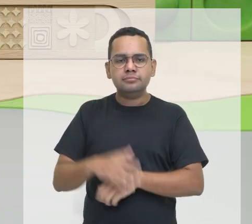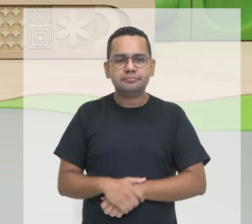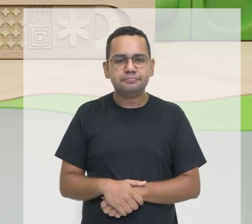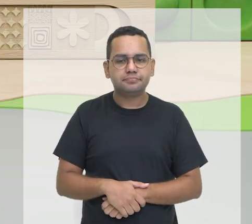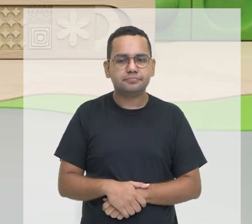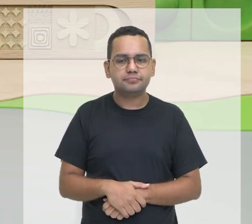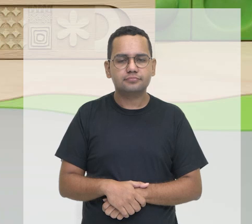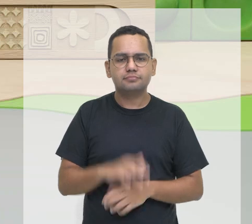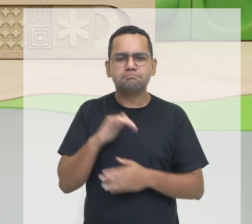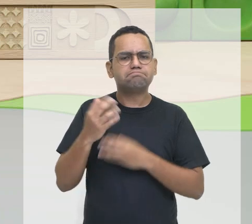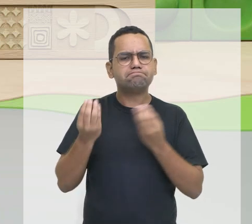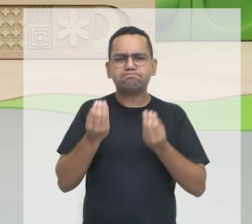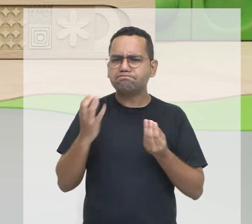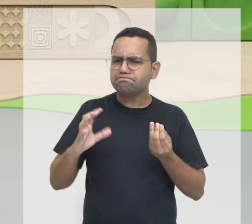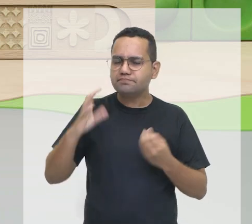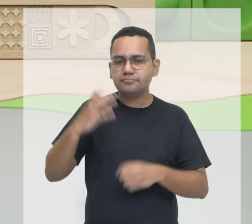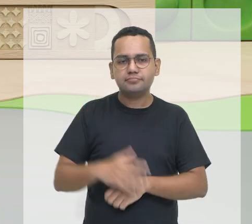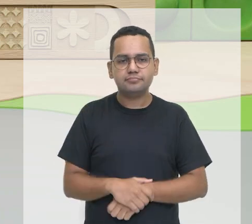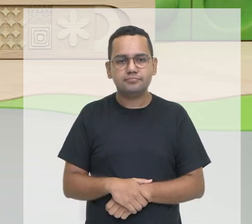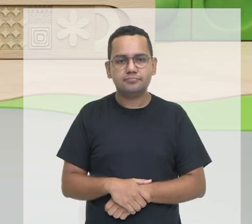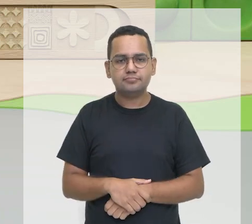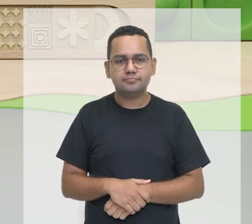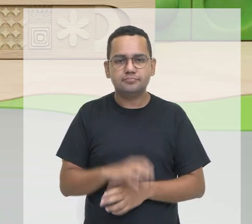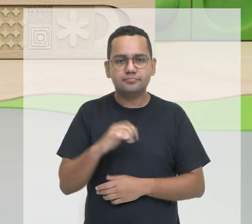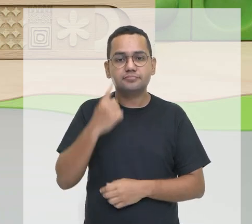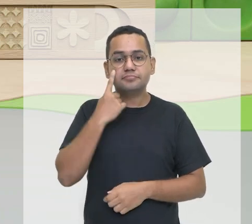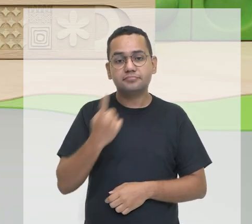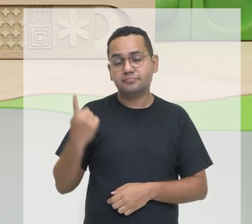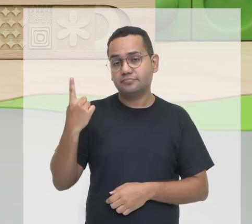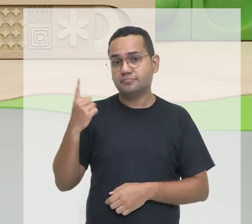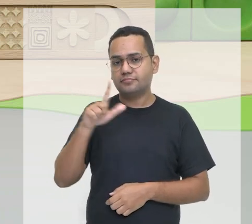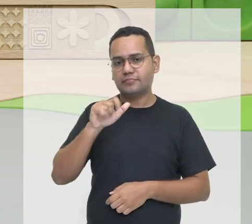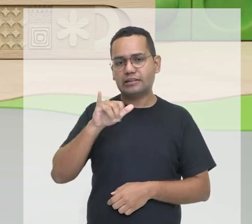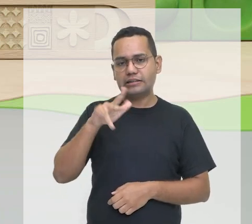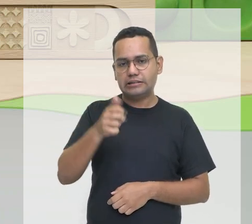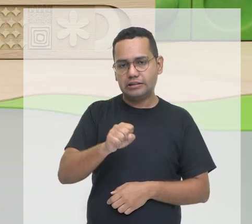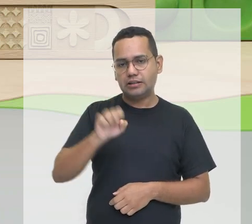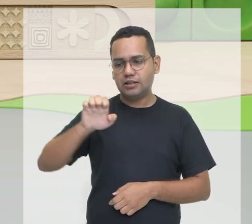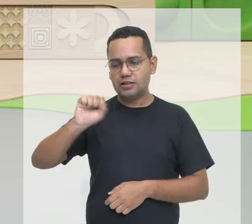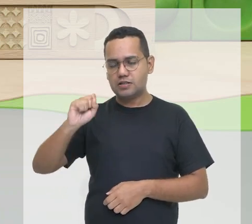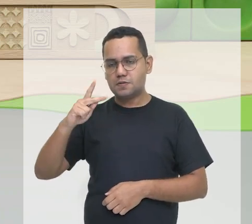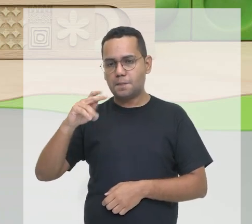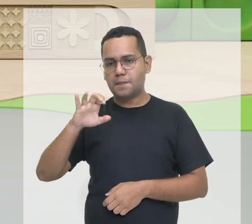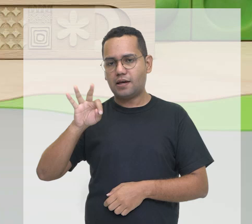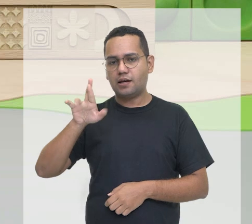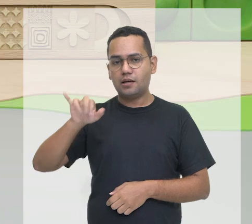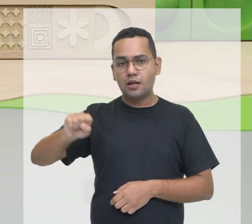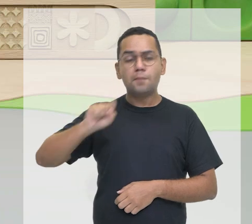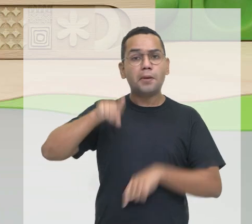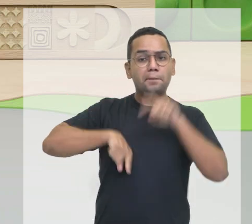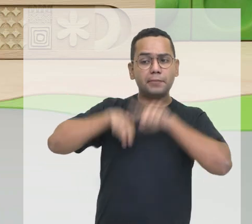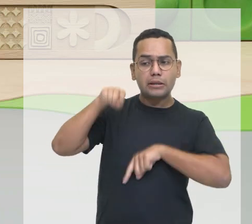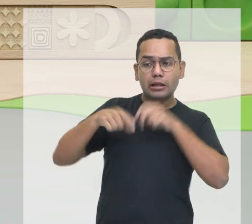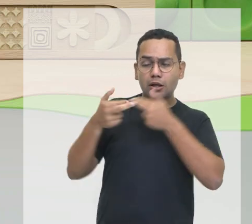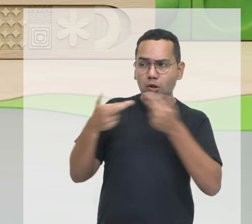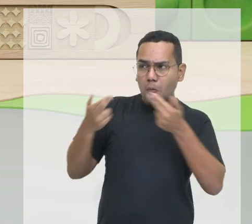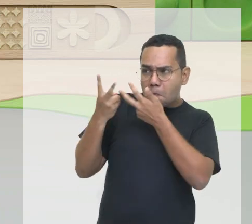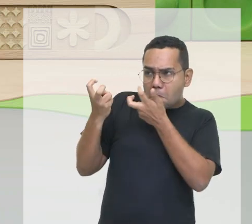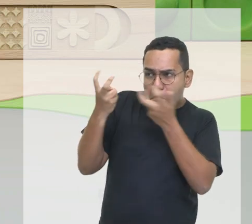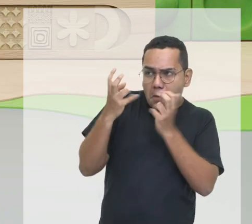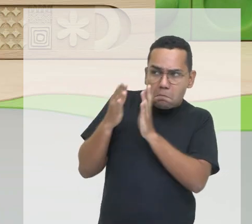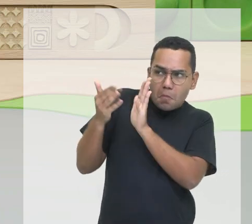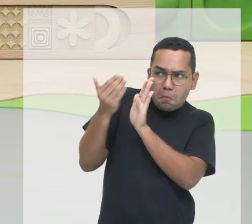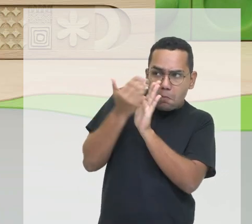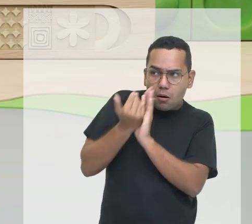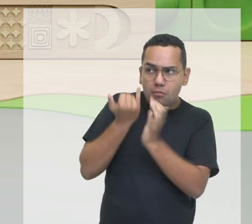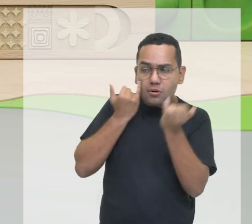Bom, as linhas espectrais, ou seja, aquilo que a gente detecta aqui no planeta por meio desse equipamento, elas permitem aos cientistas